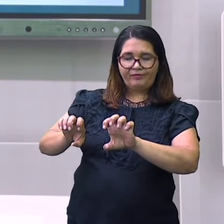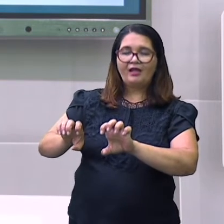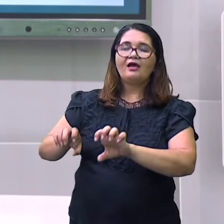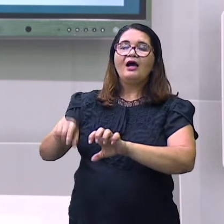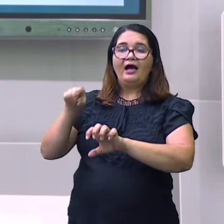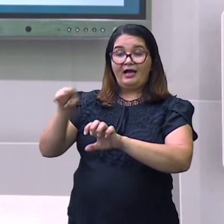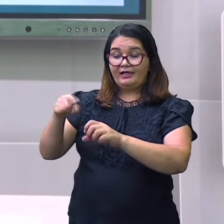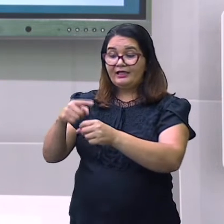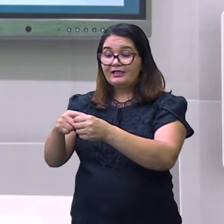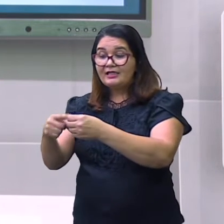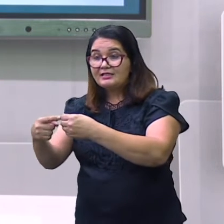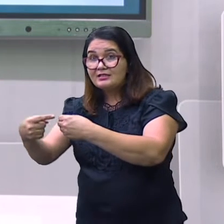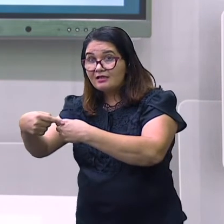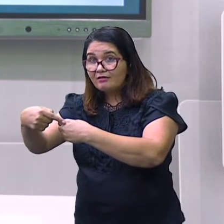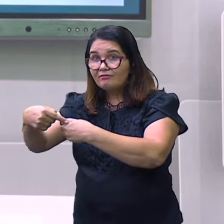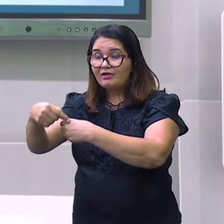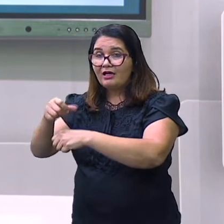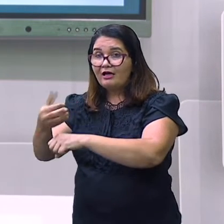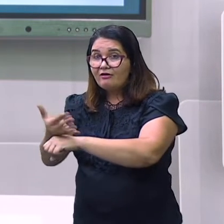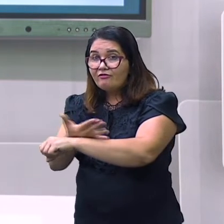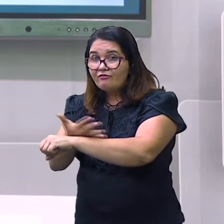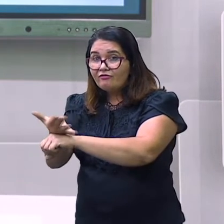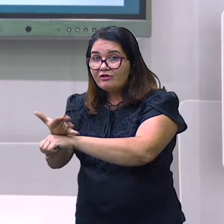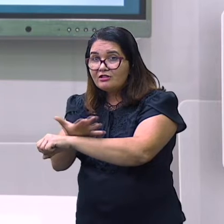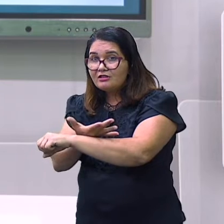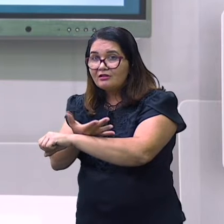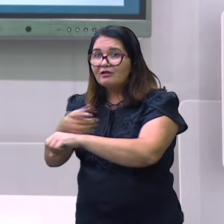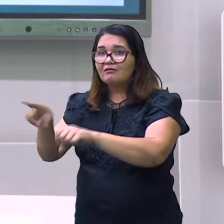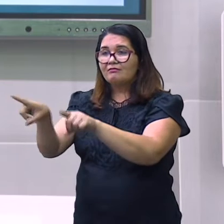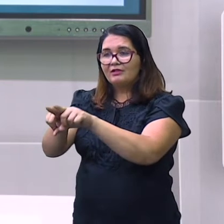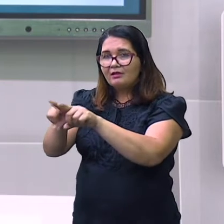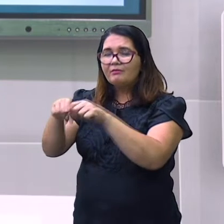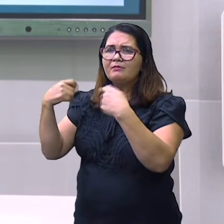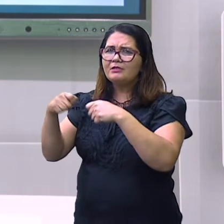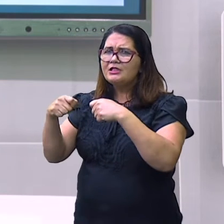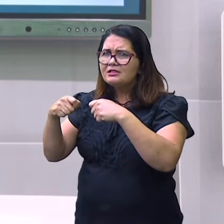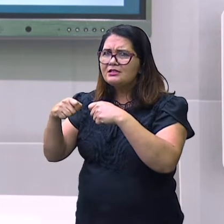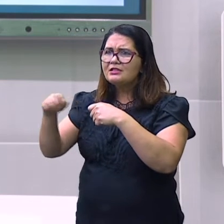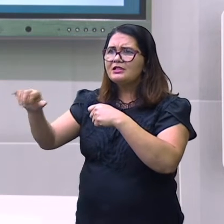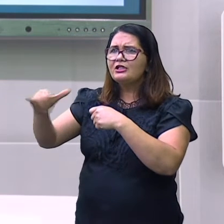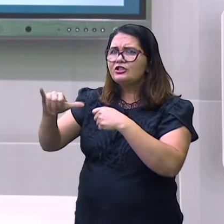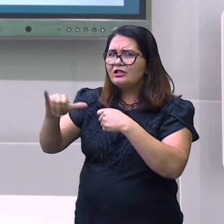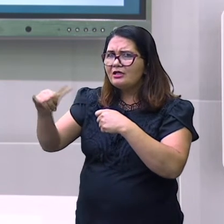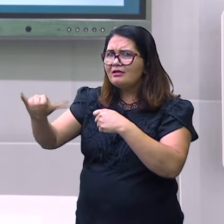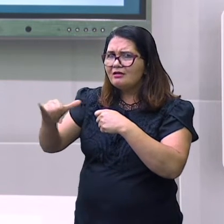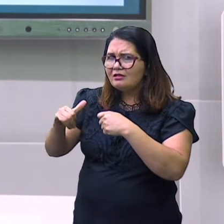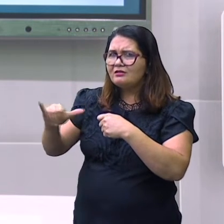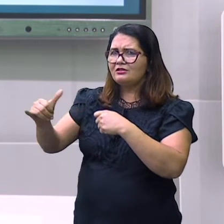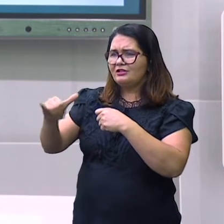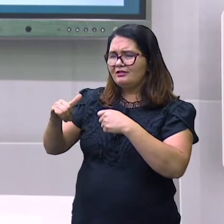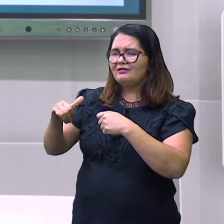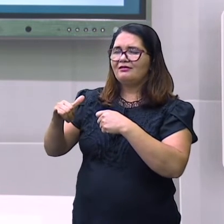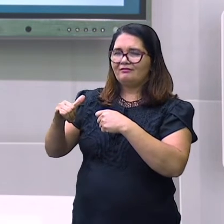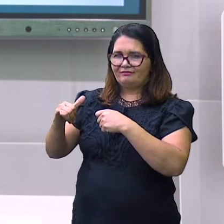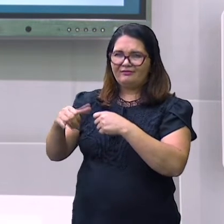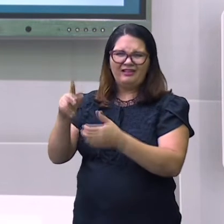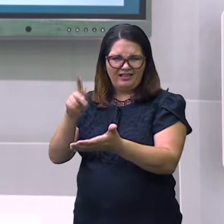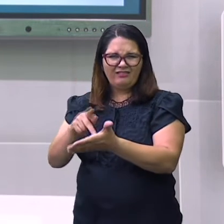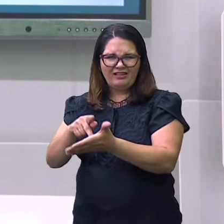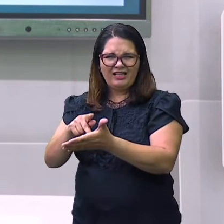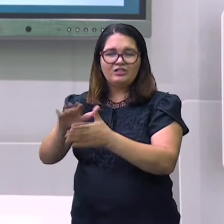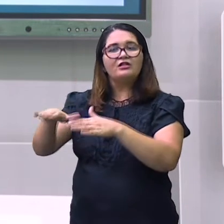de energia, não é mesmo? Se ela precisa de energia, ela também vai ter